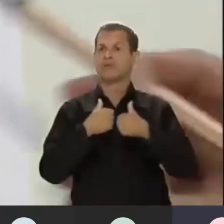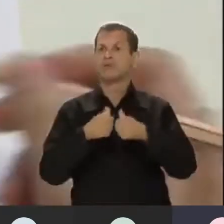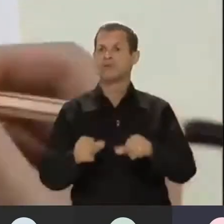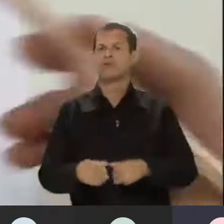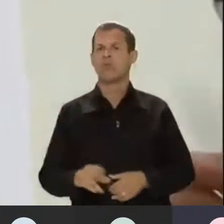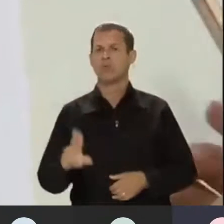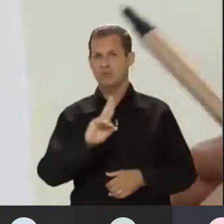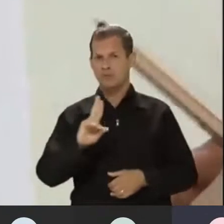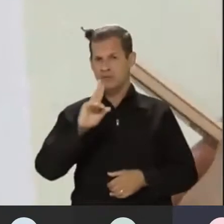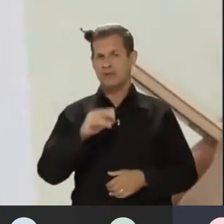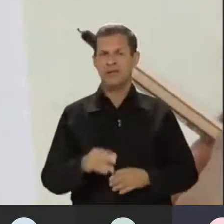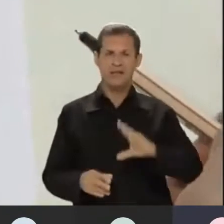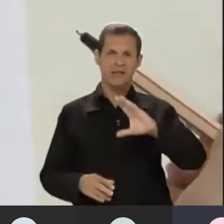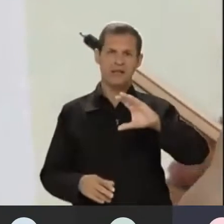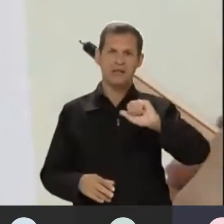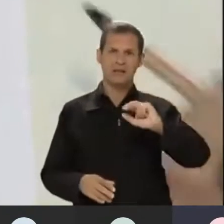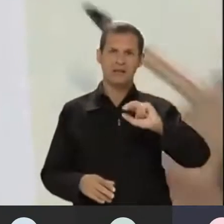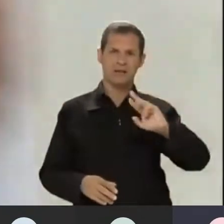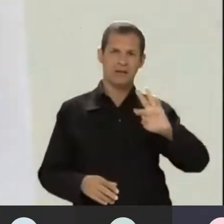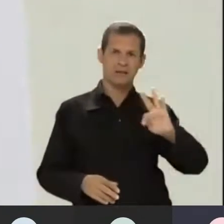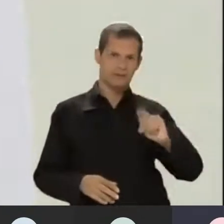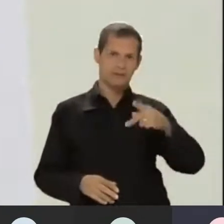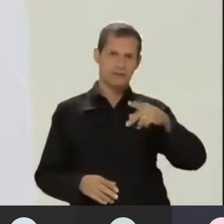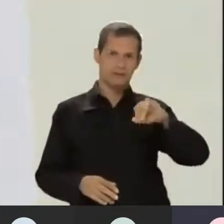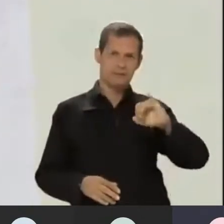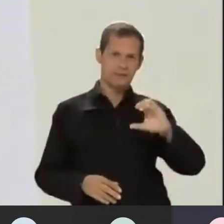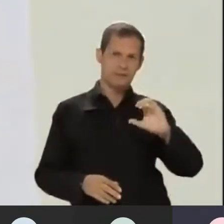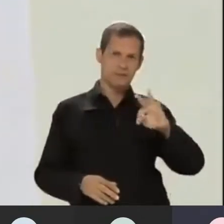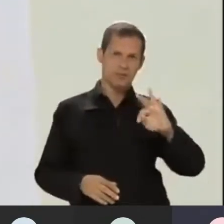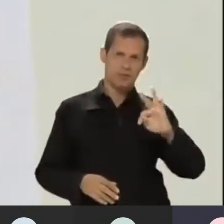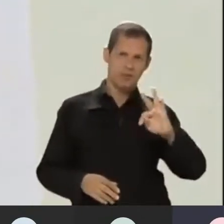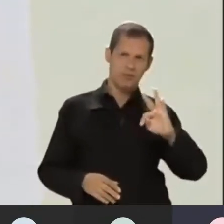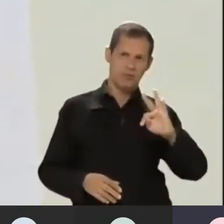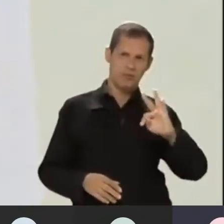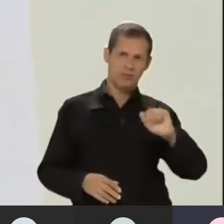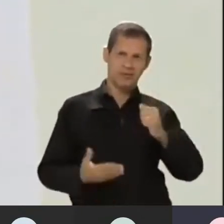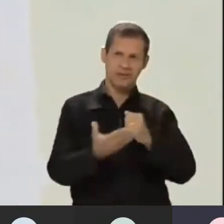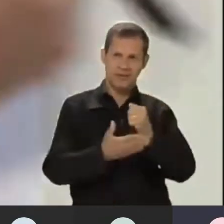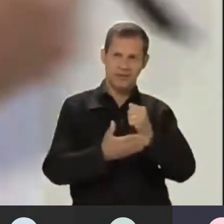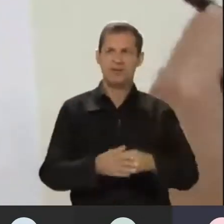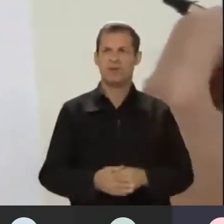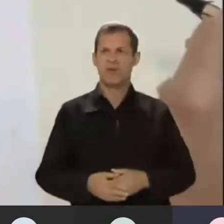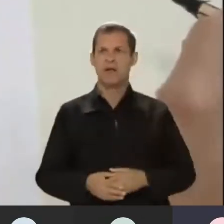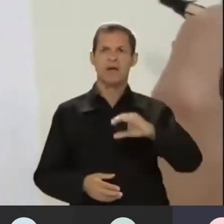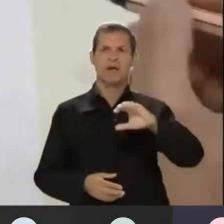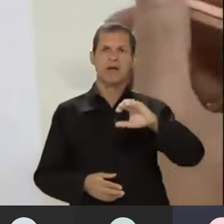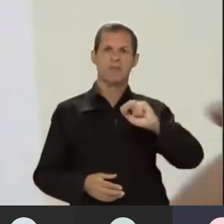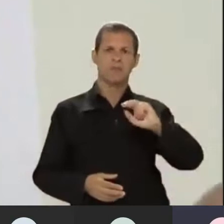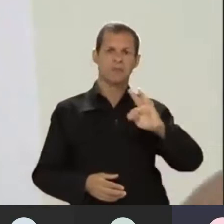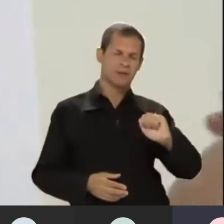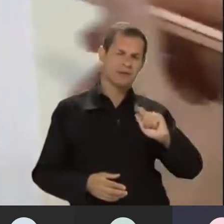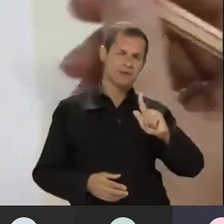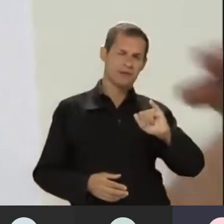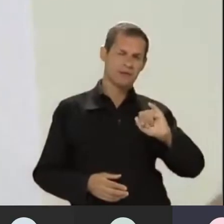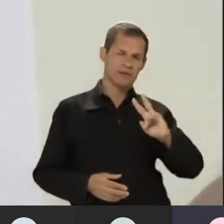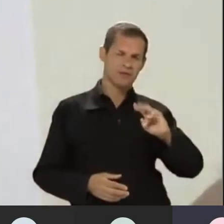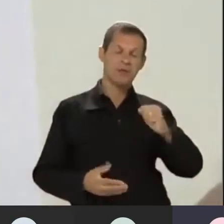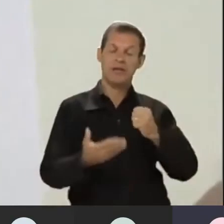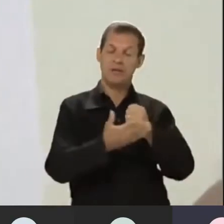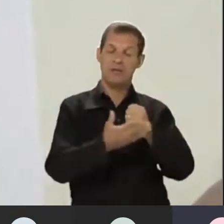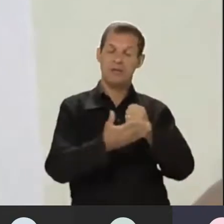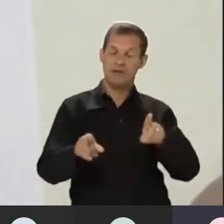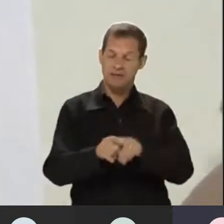nós estamos utilizando a carta psicrométrica. Ela vai ser base para a carta de Givone, que, como a gente viu,